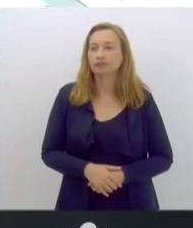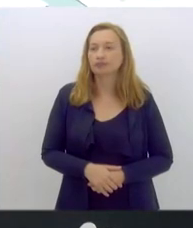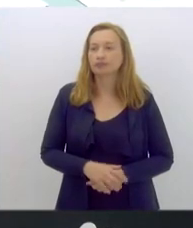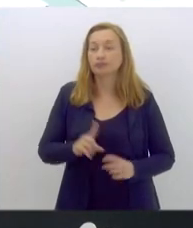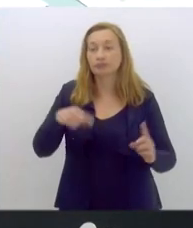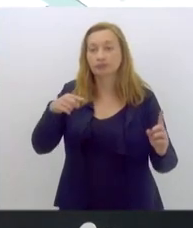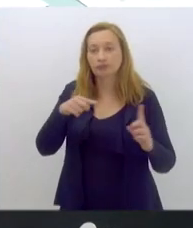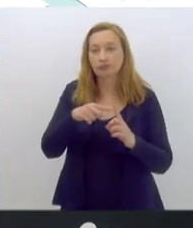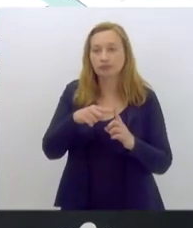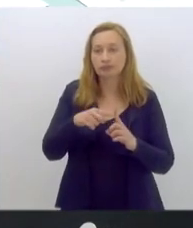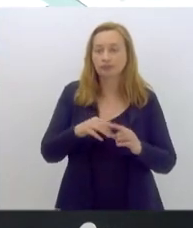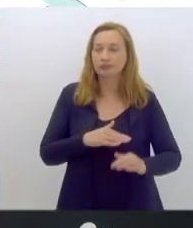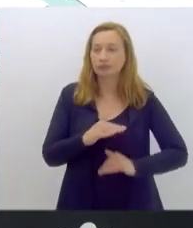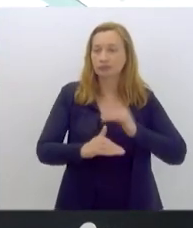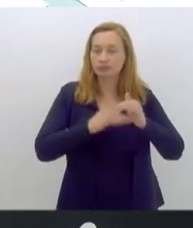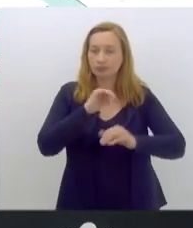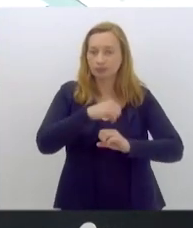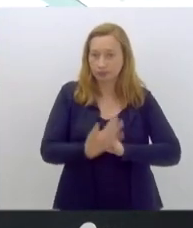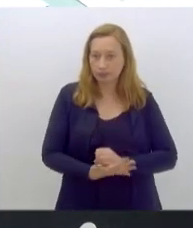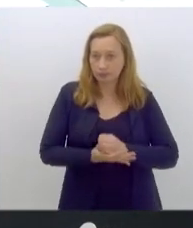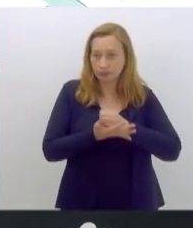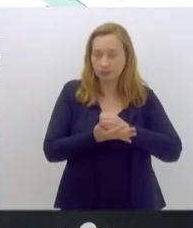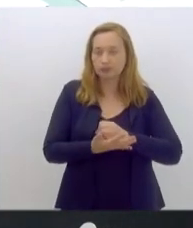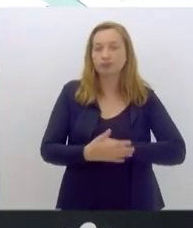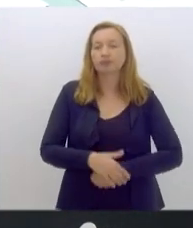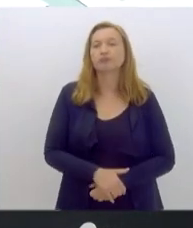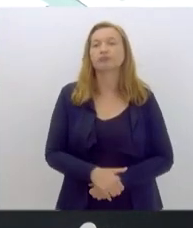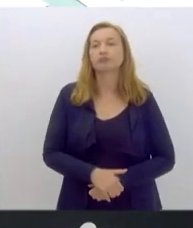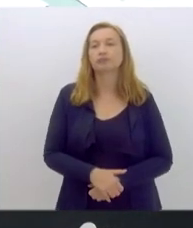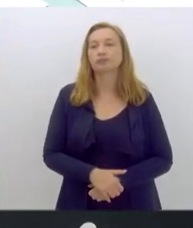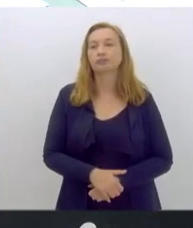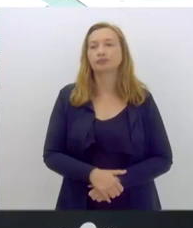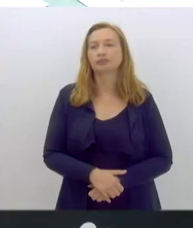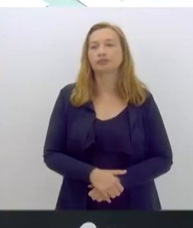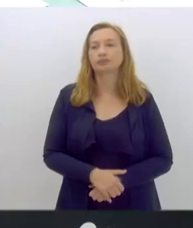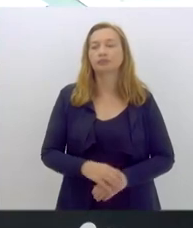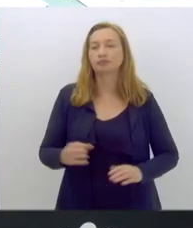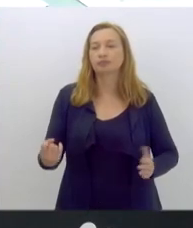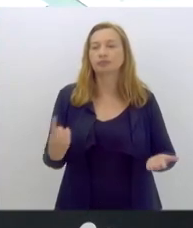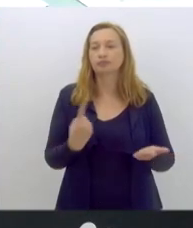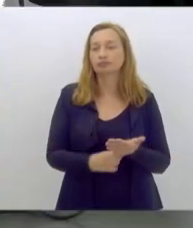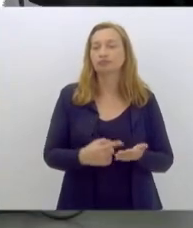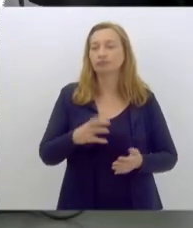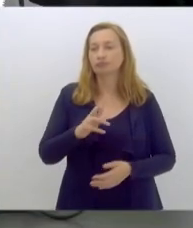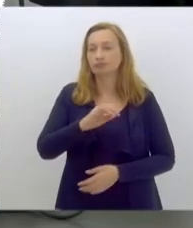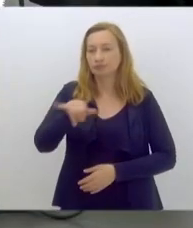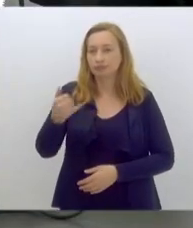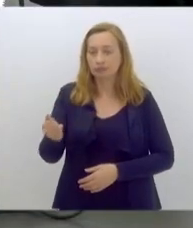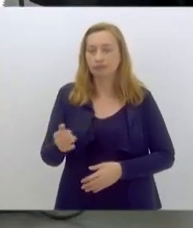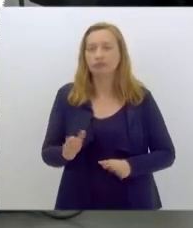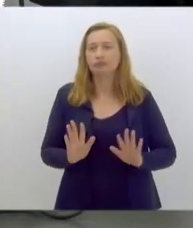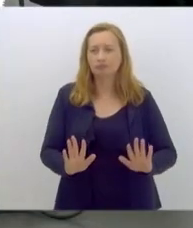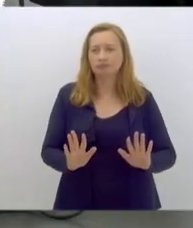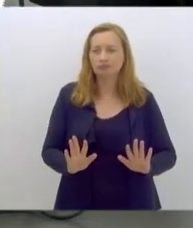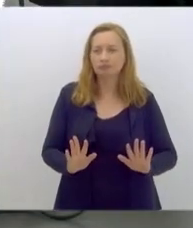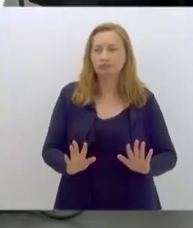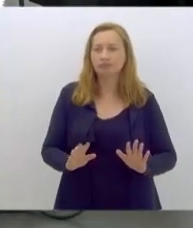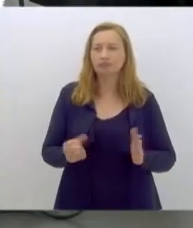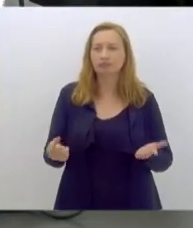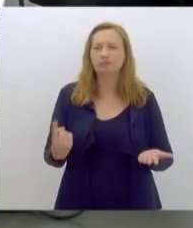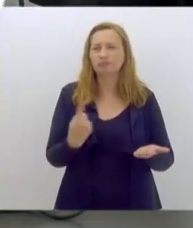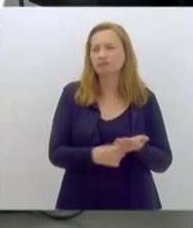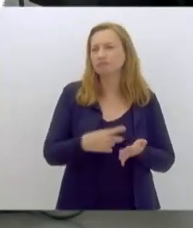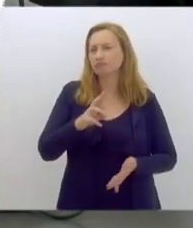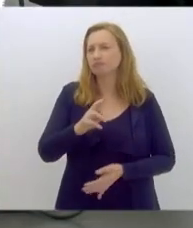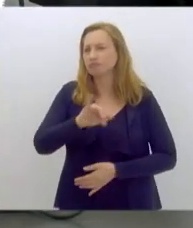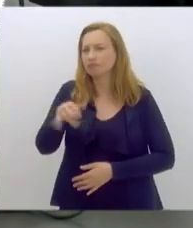os objetivos de desenvolvimento sustentável a partir do pacto RJ só tem que o pacto RJ